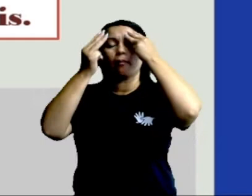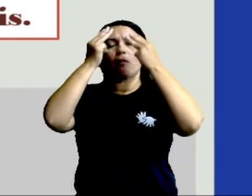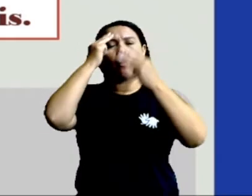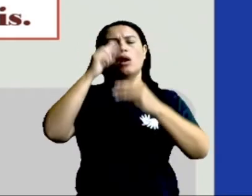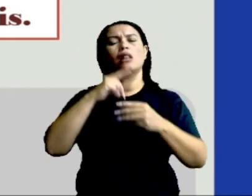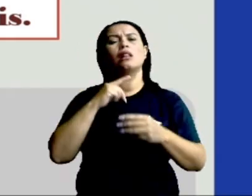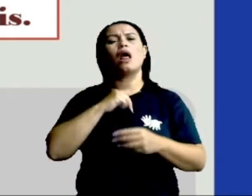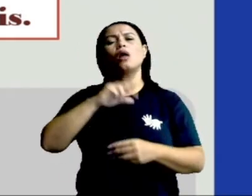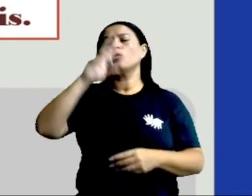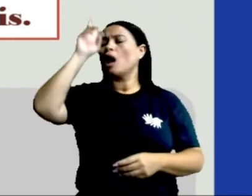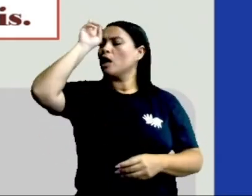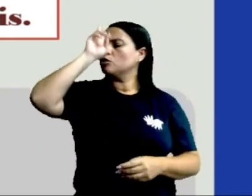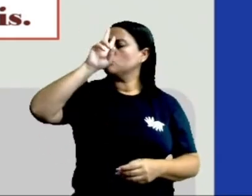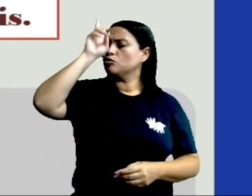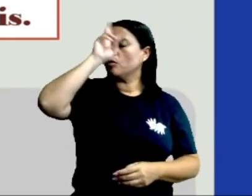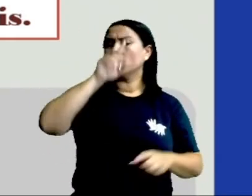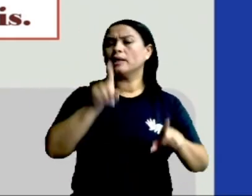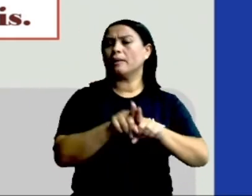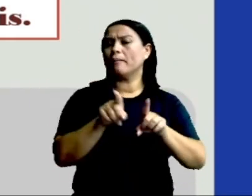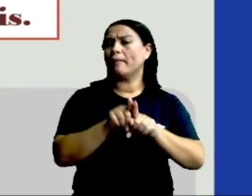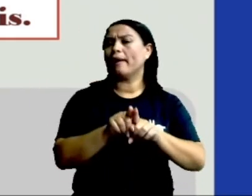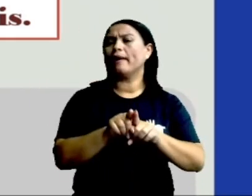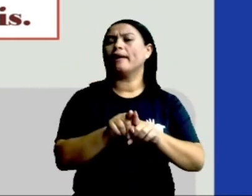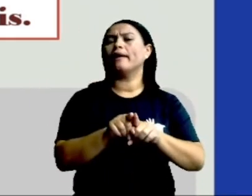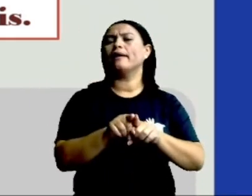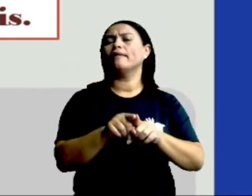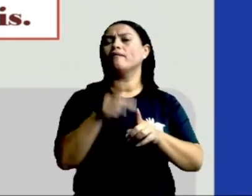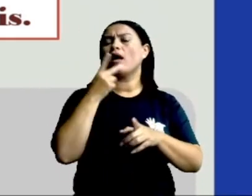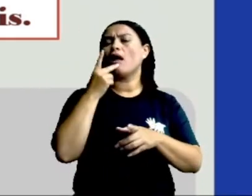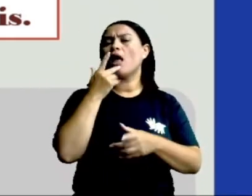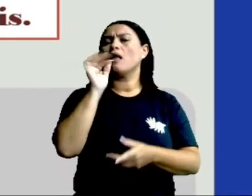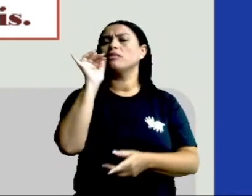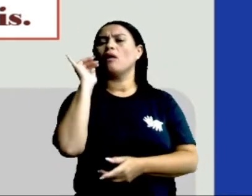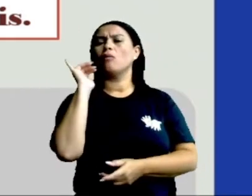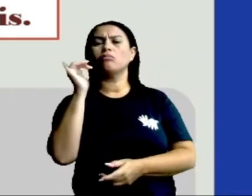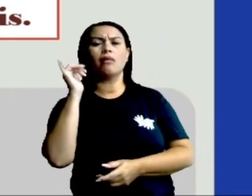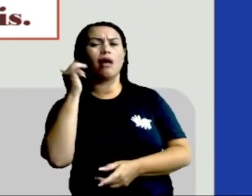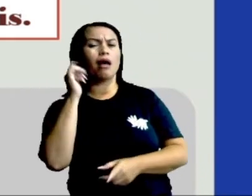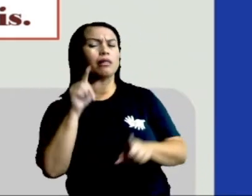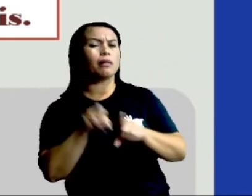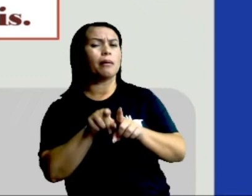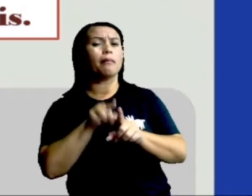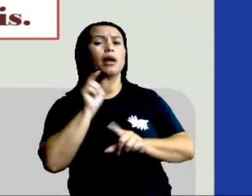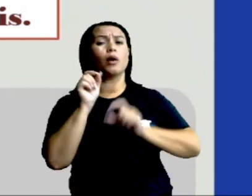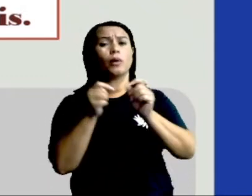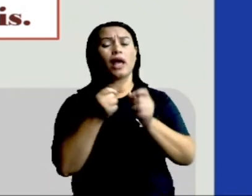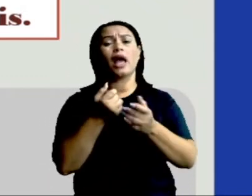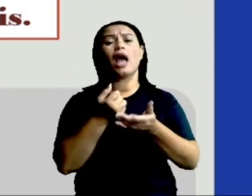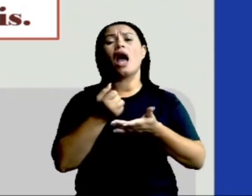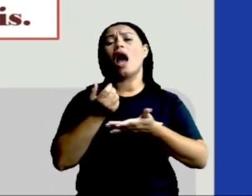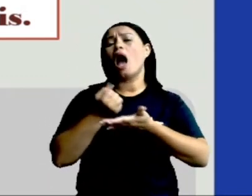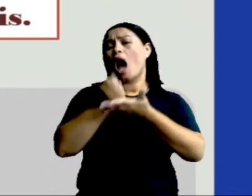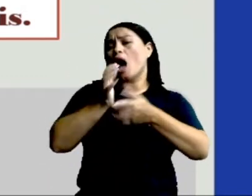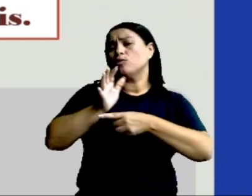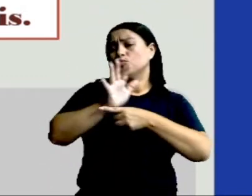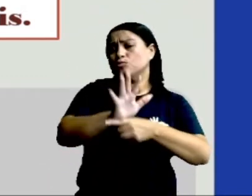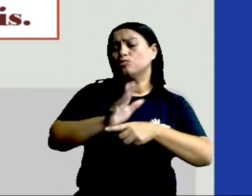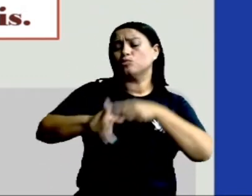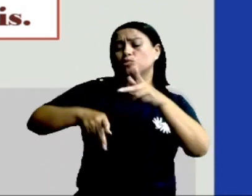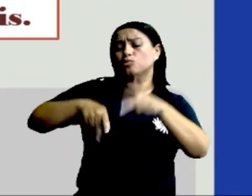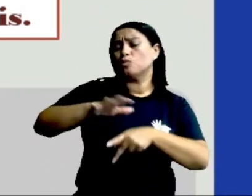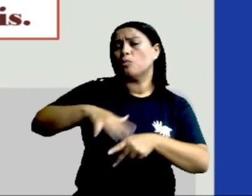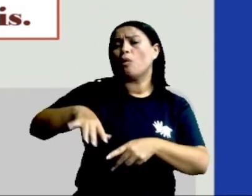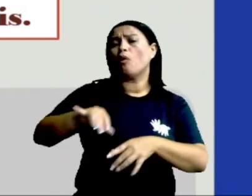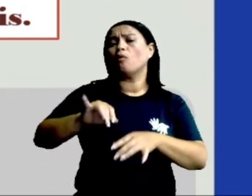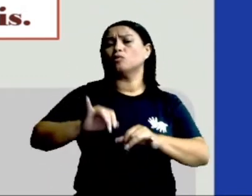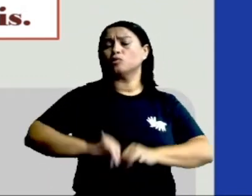formato de histórias orais, também ajudam no estudo da versão dos povos oprimidos, que não